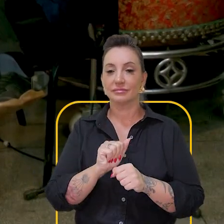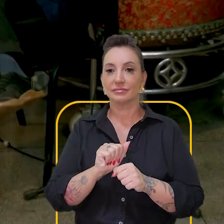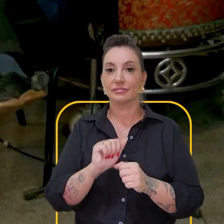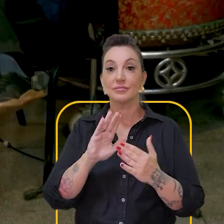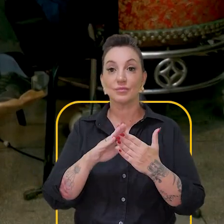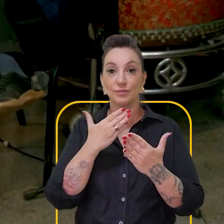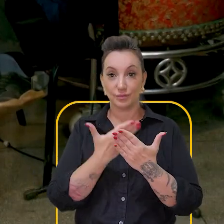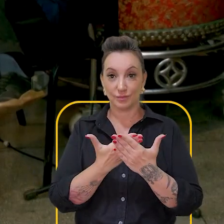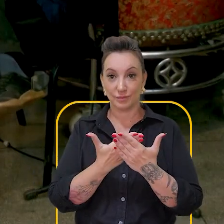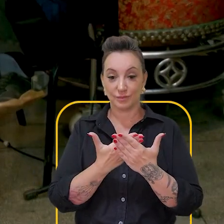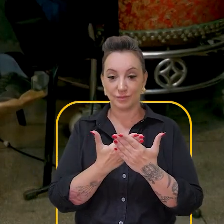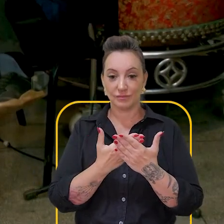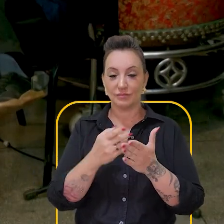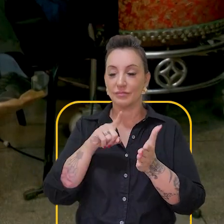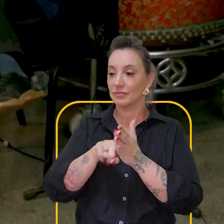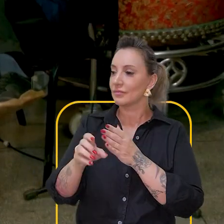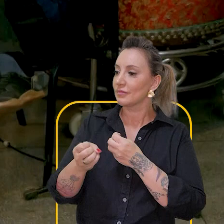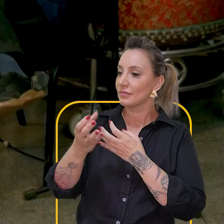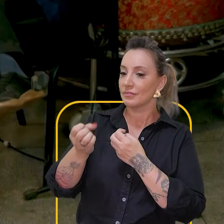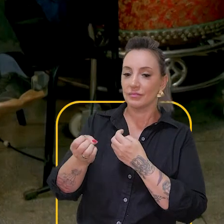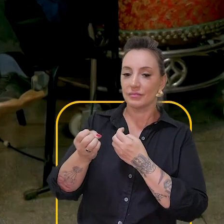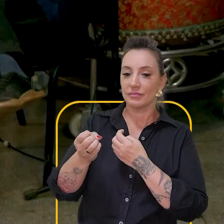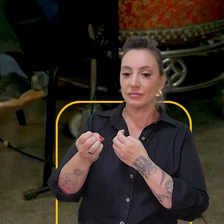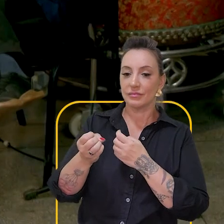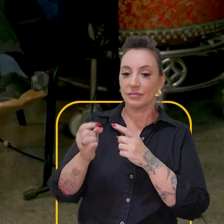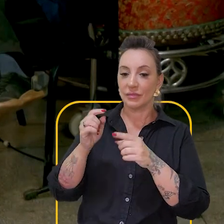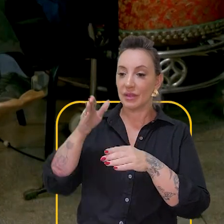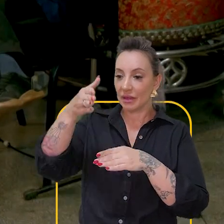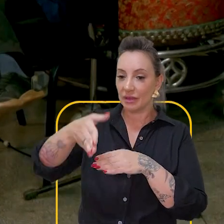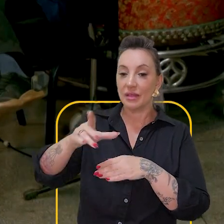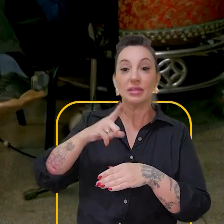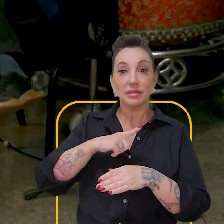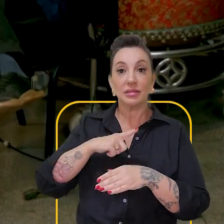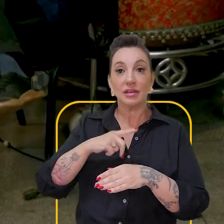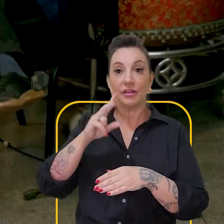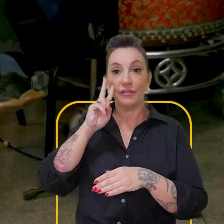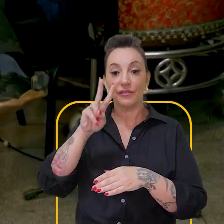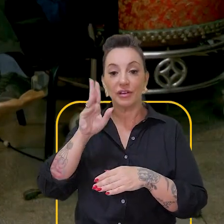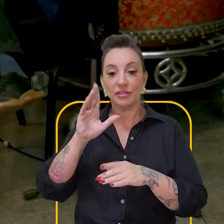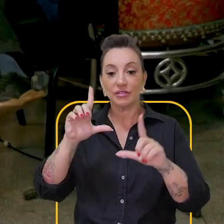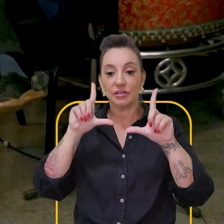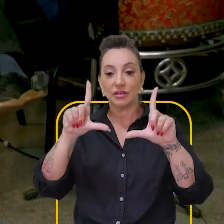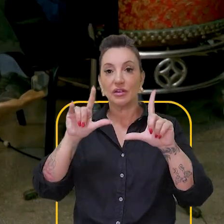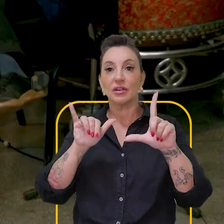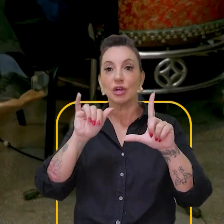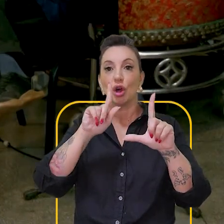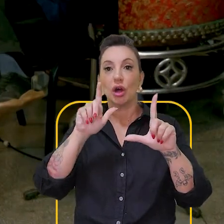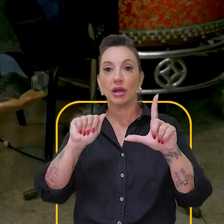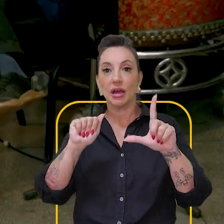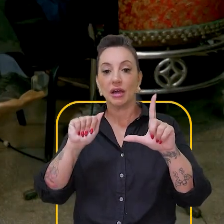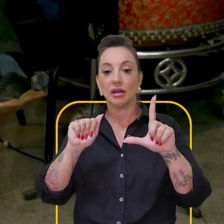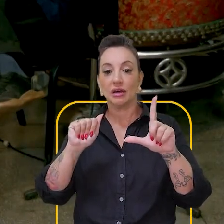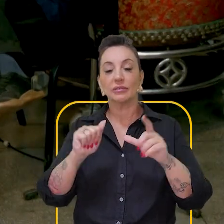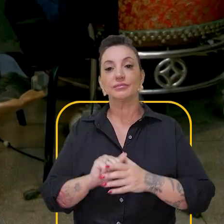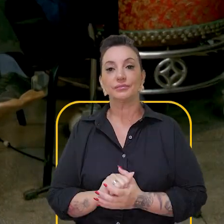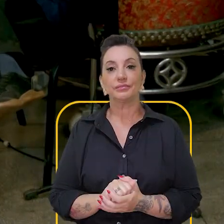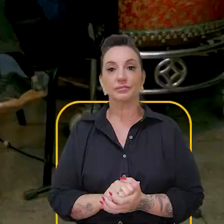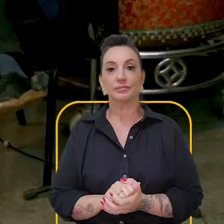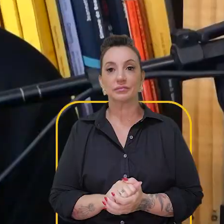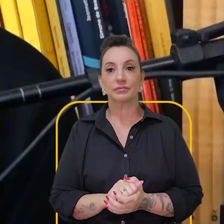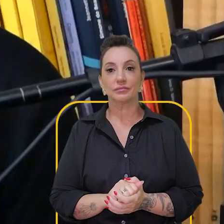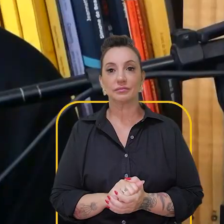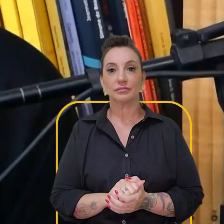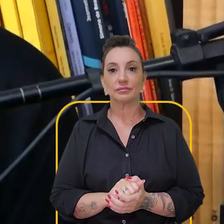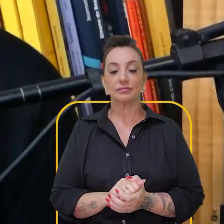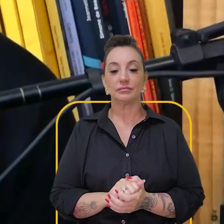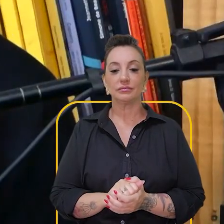escrito ioga tal até que eu vi a Bendita da placa aí eu bati na porta ele abriu